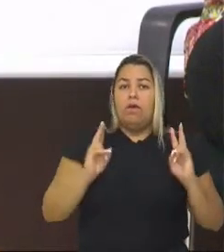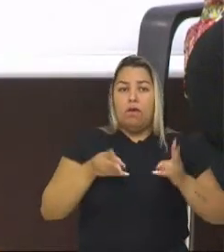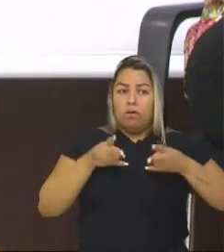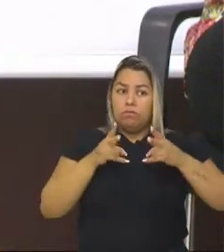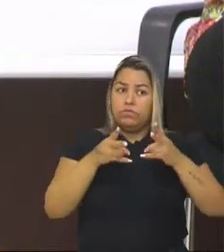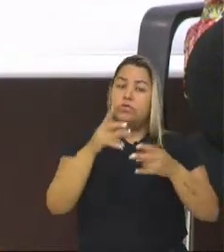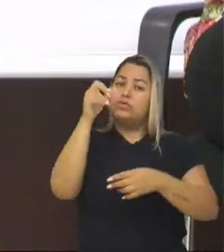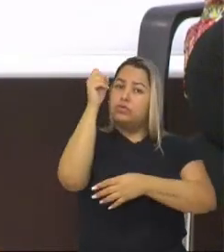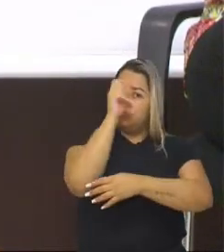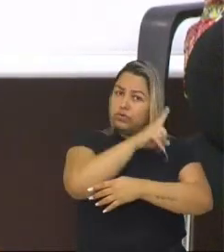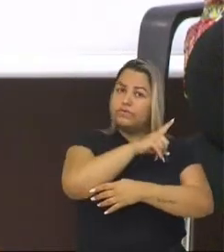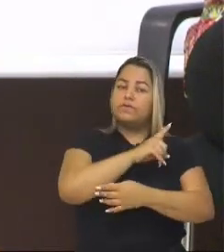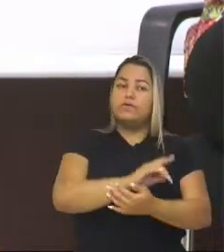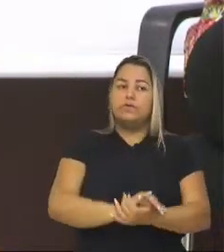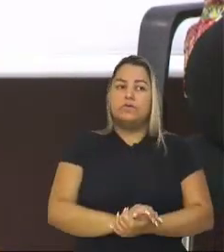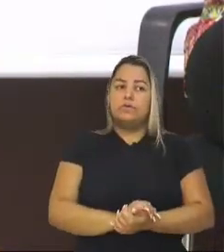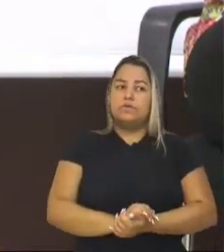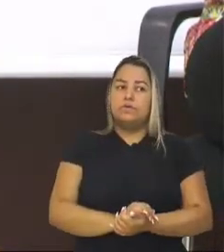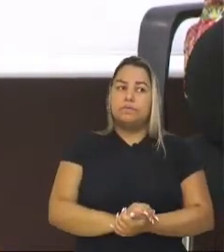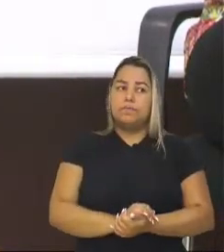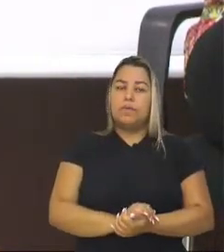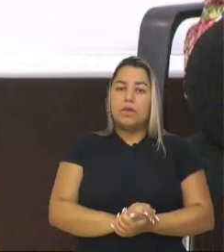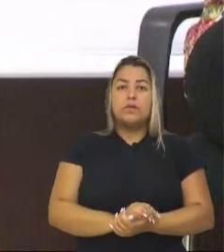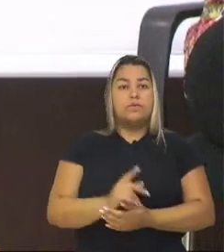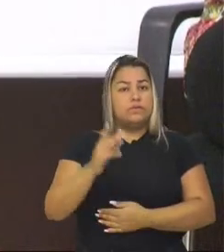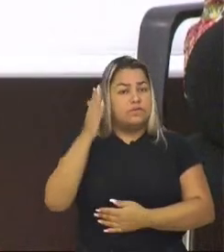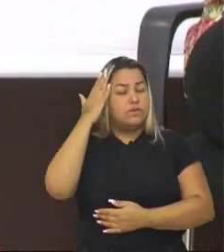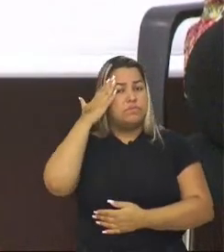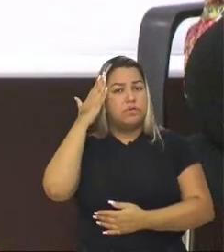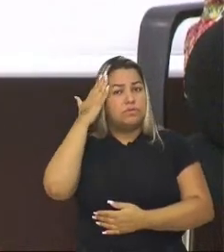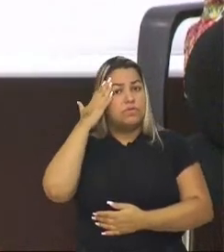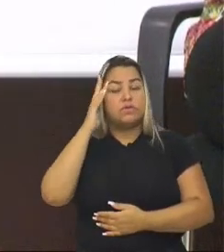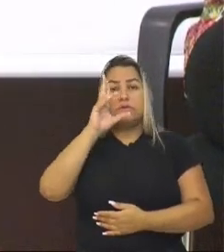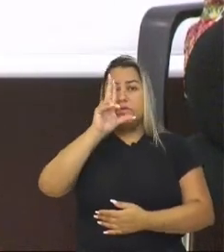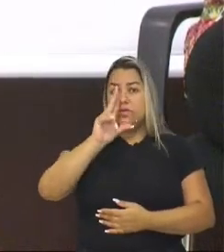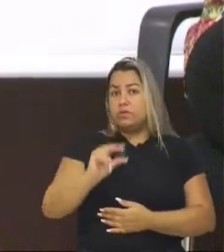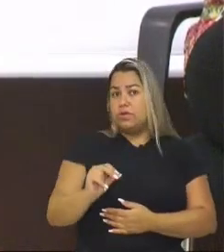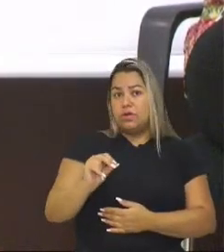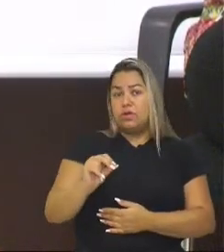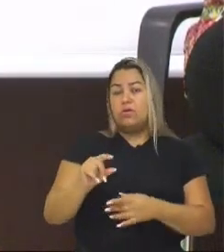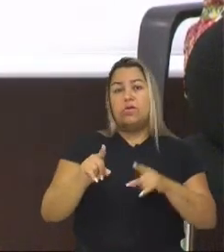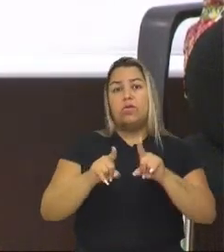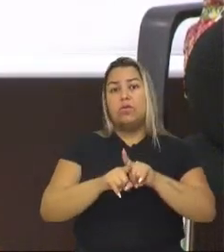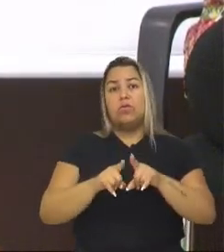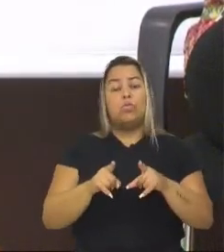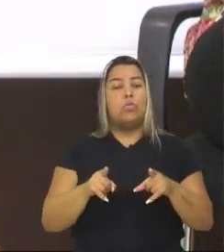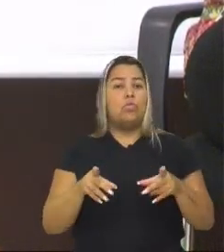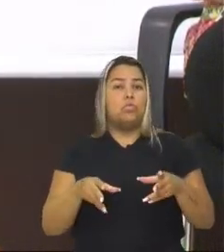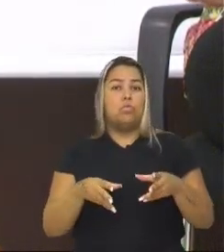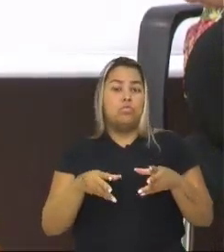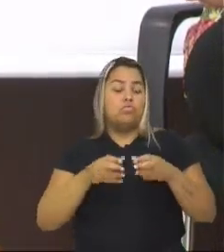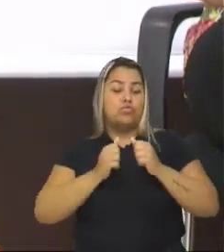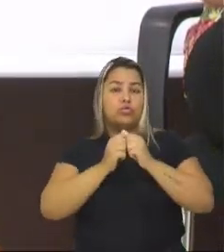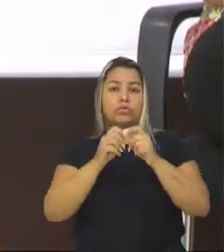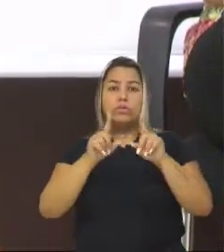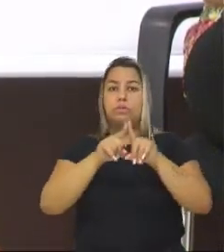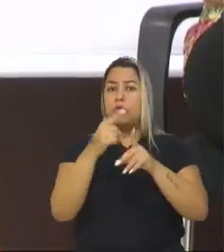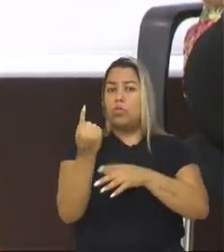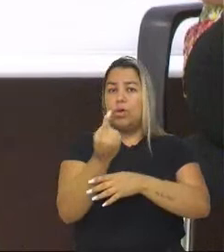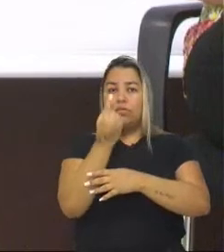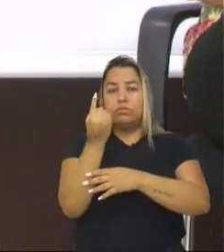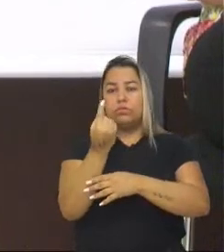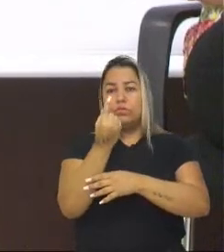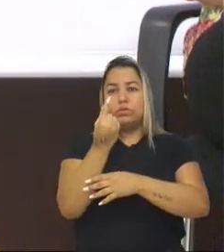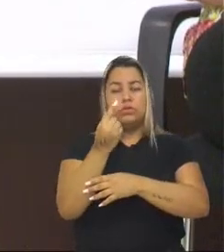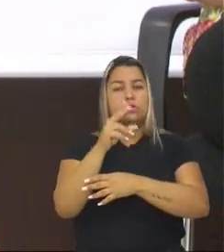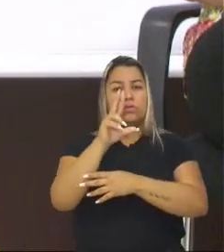continuam difíceis. A gente sabe que não é só uma conjuntura, uma única conjuntura